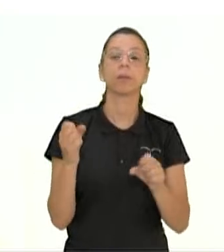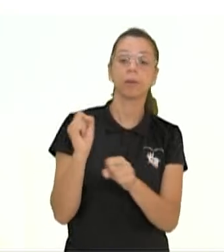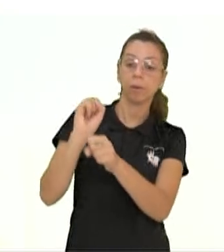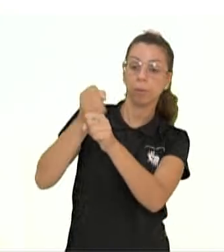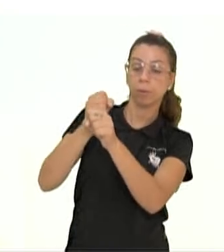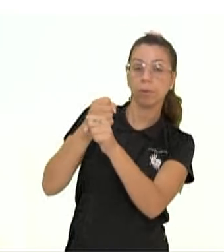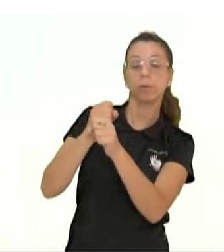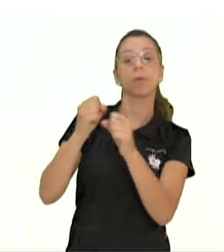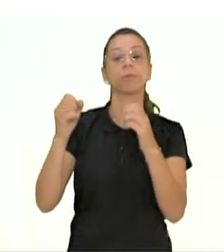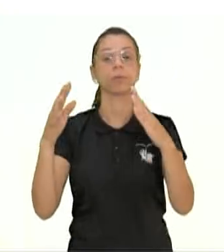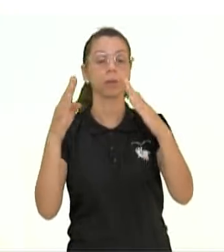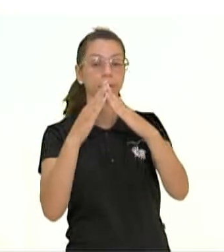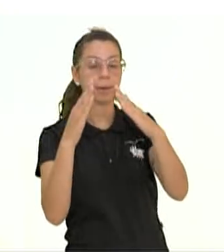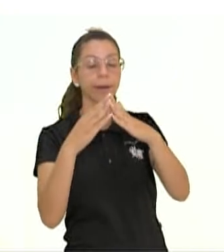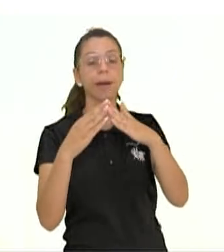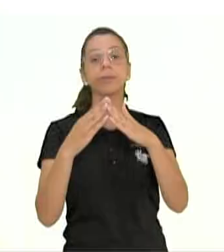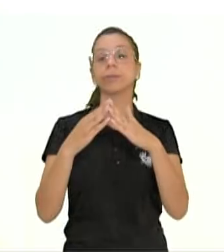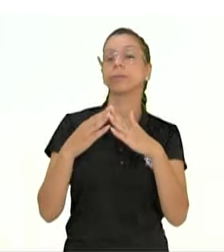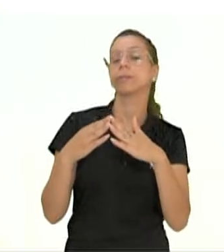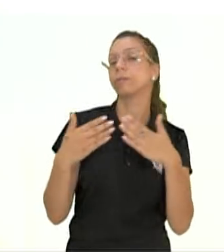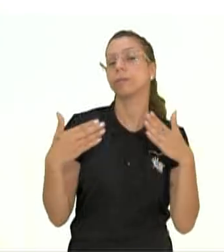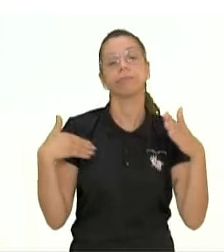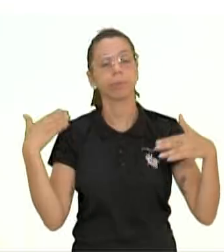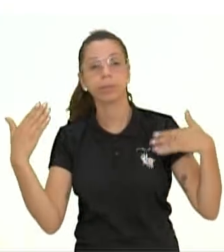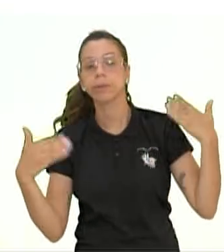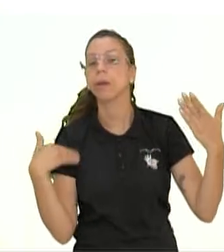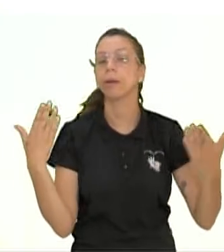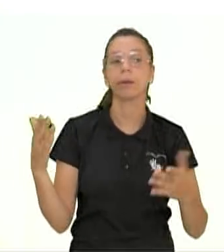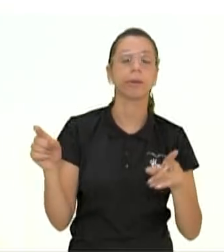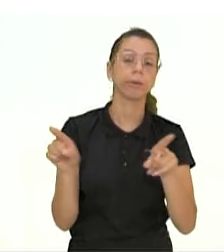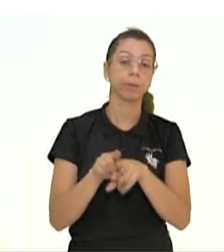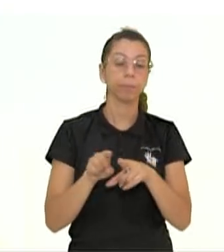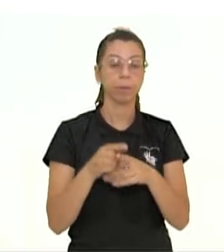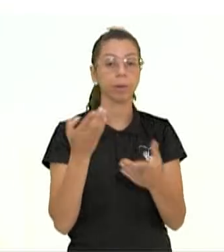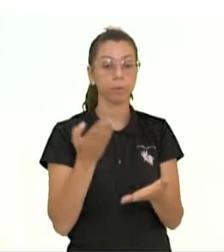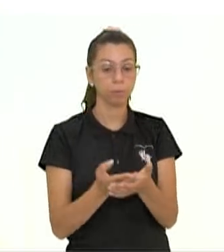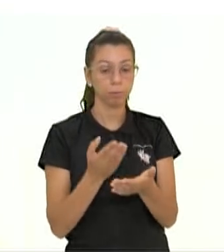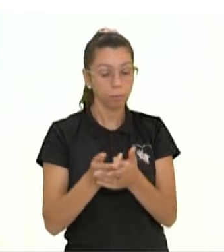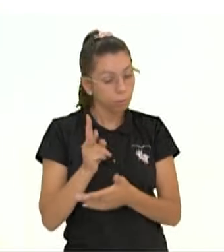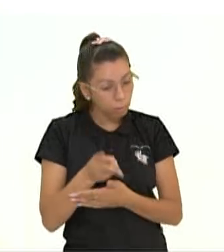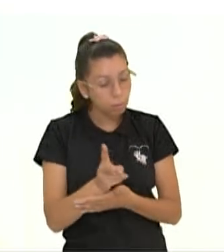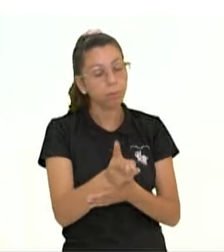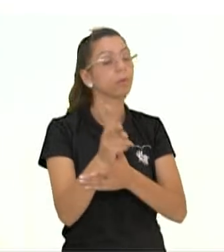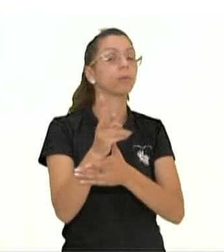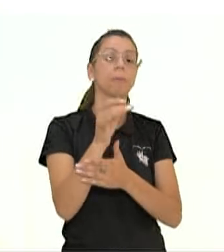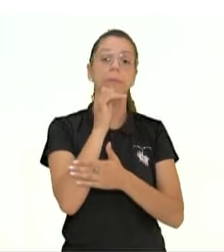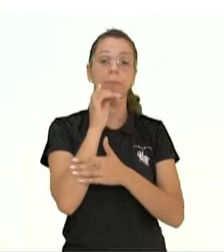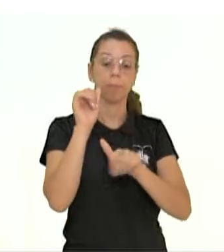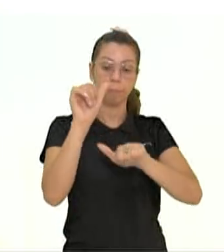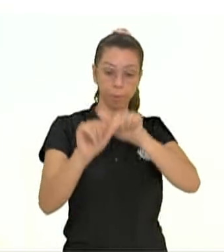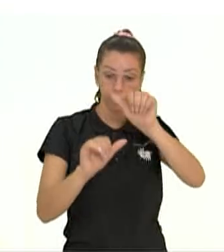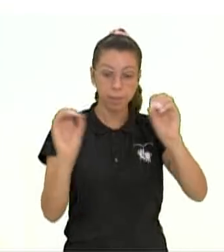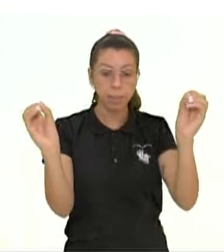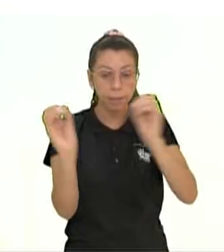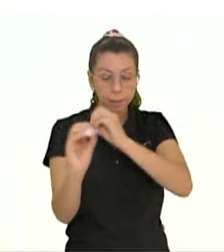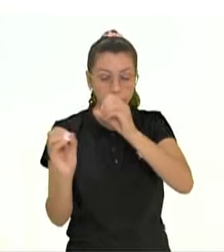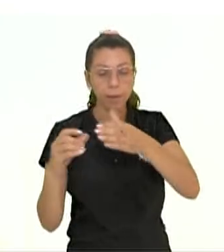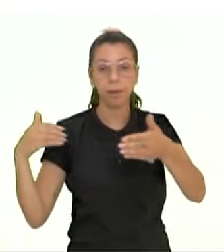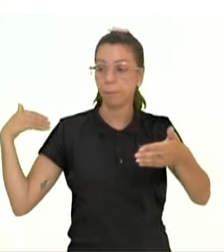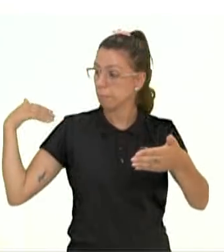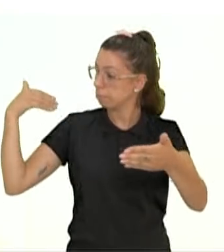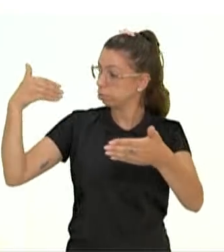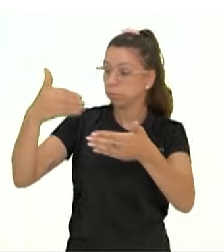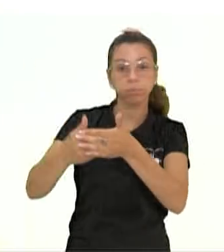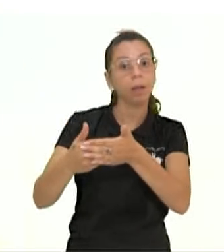de moradias, do lazer, entre outros. Estuda também as permanências, ou seja, aquilo que, mesmo com o passar dos anos,